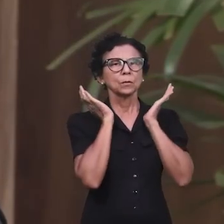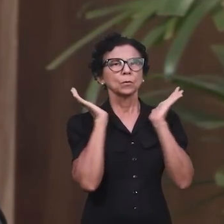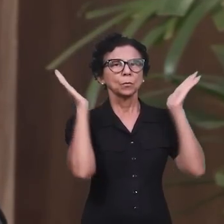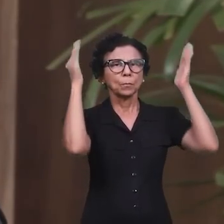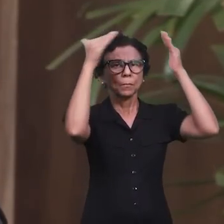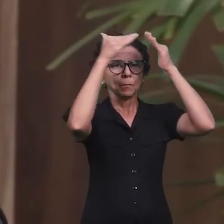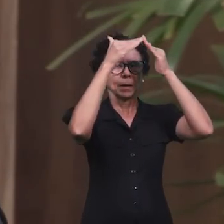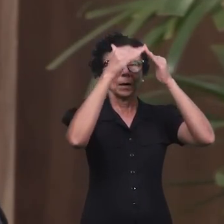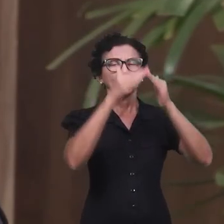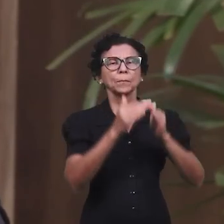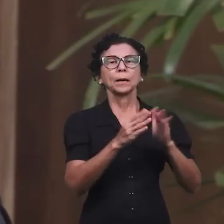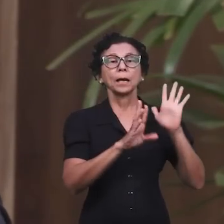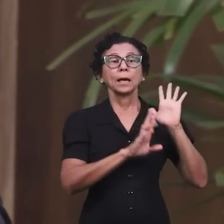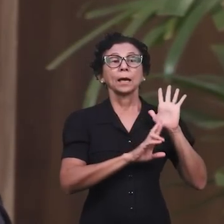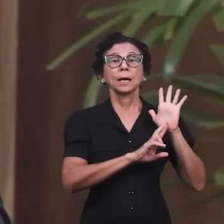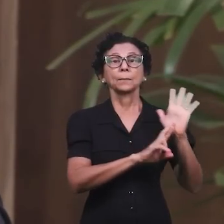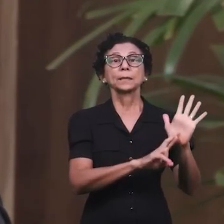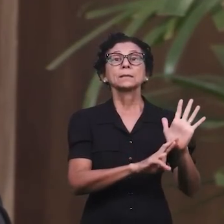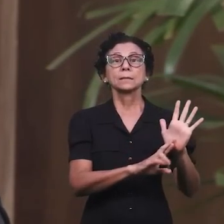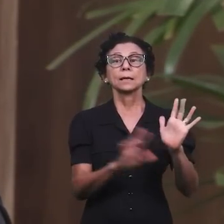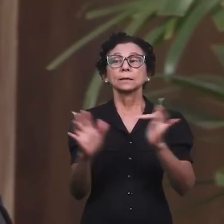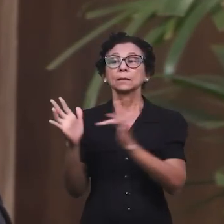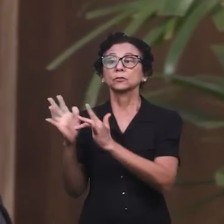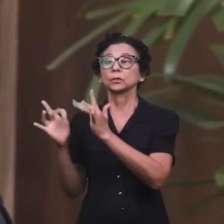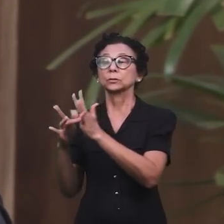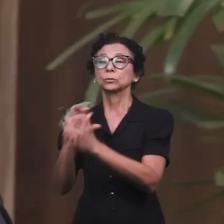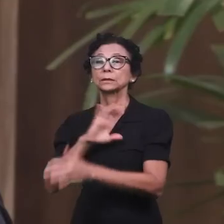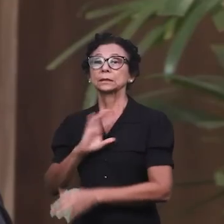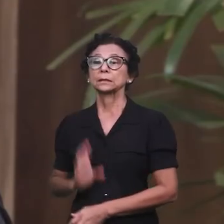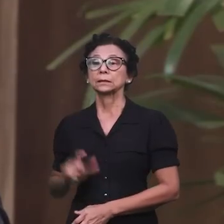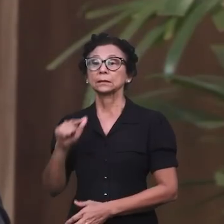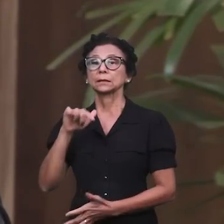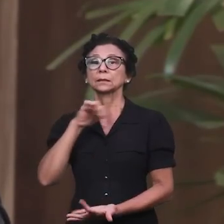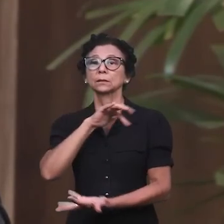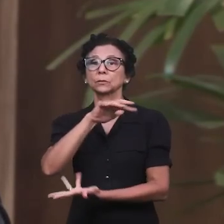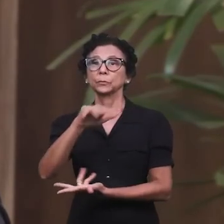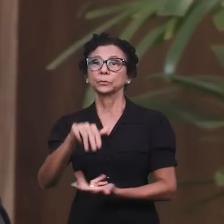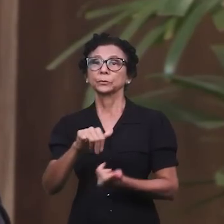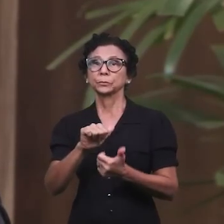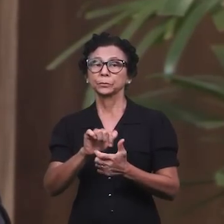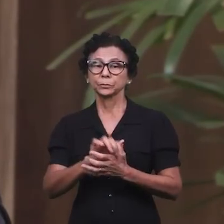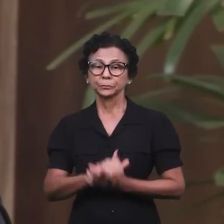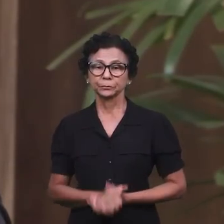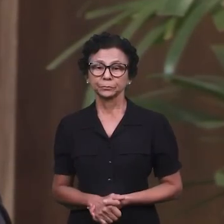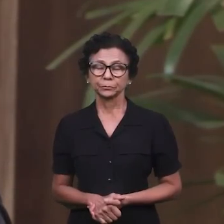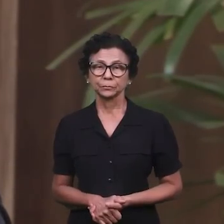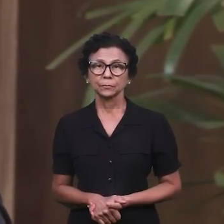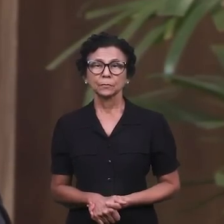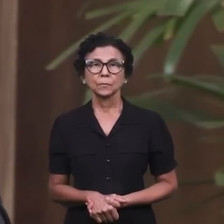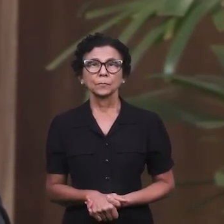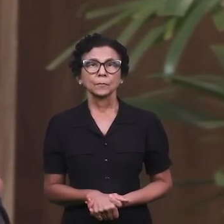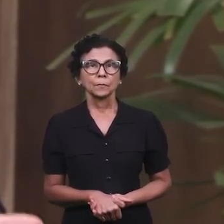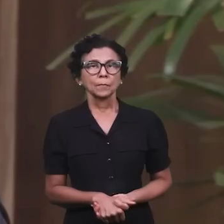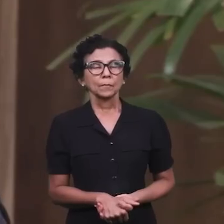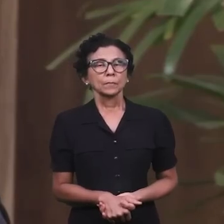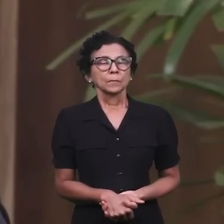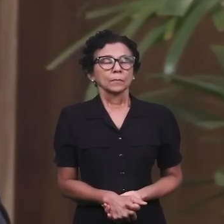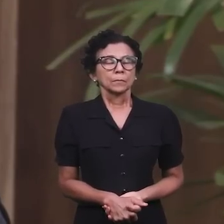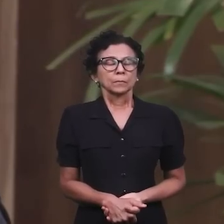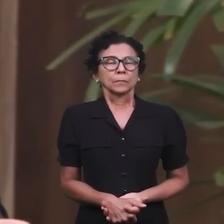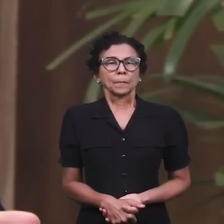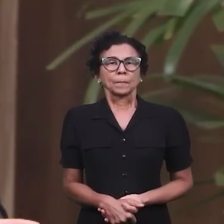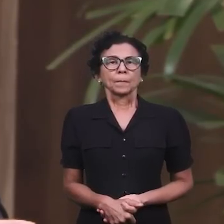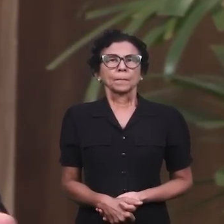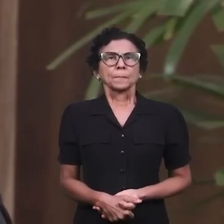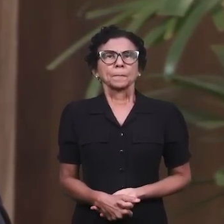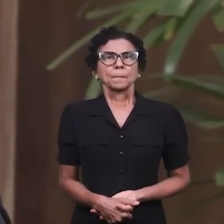palavra e aquilo que o Espírito Santo nos traz como entendimento profético e que nos revela os mistérios da palavra,